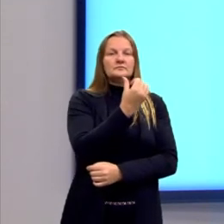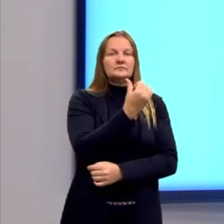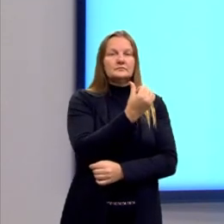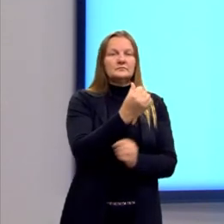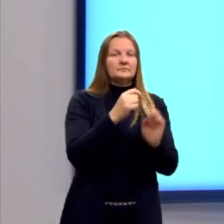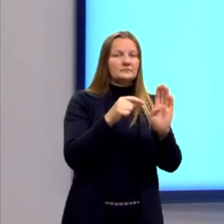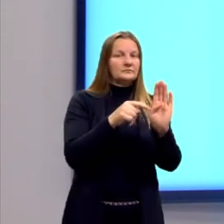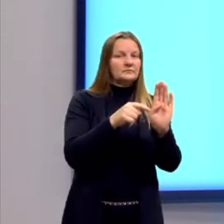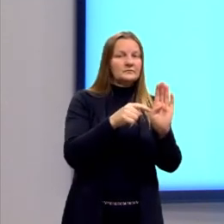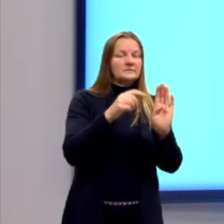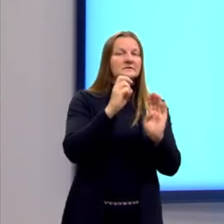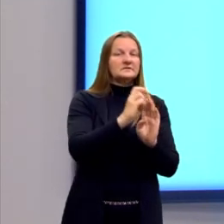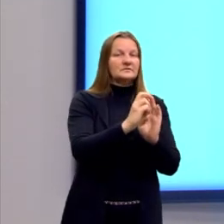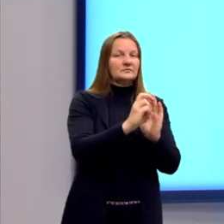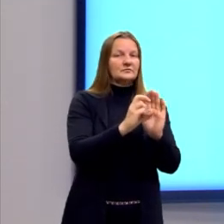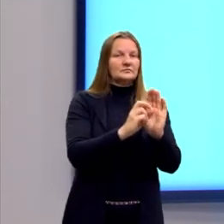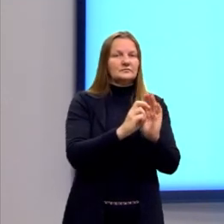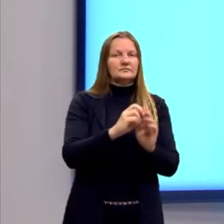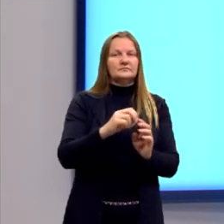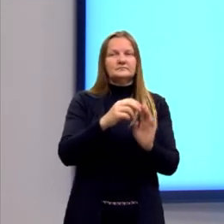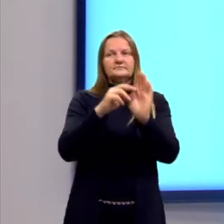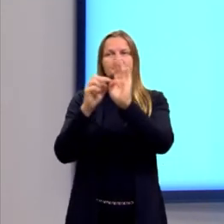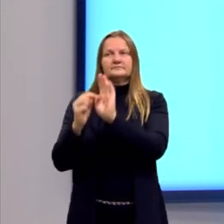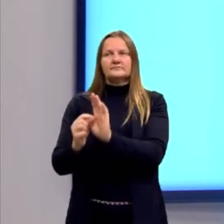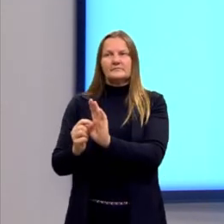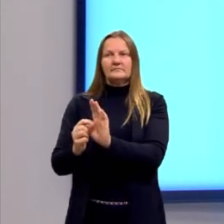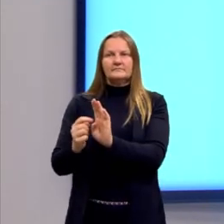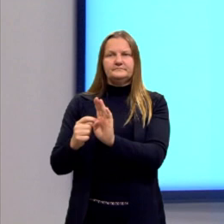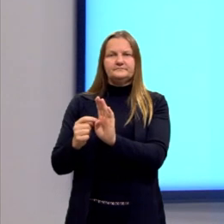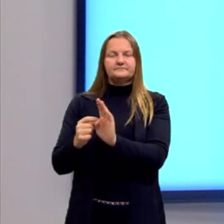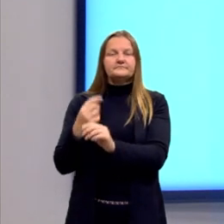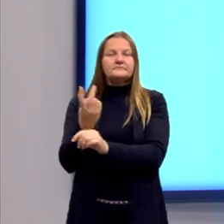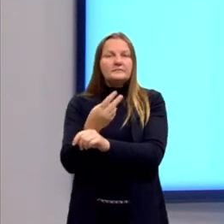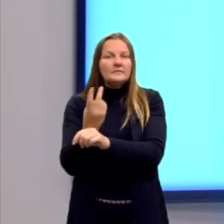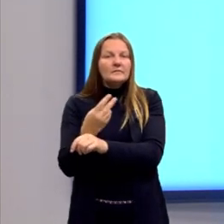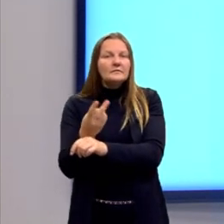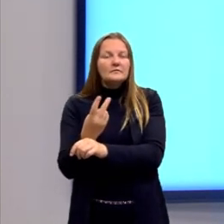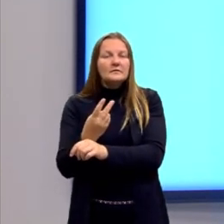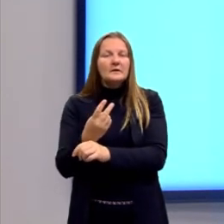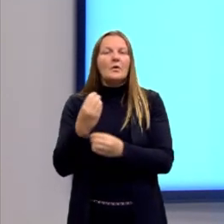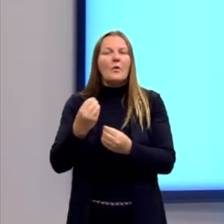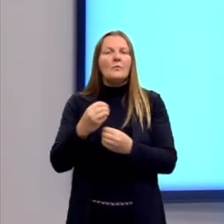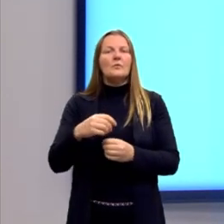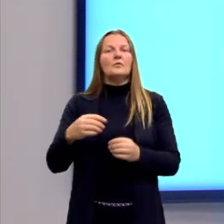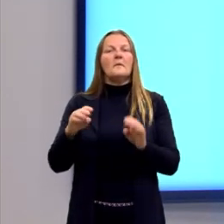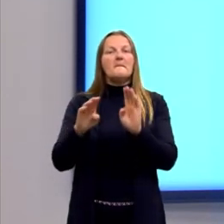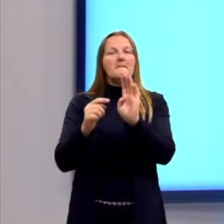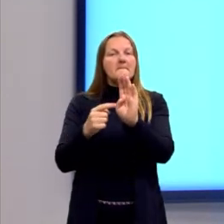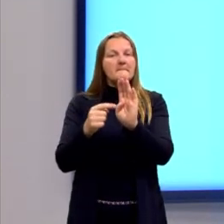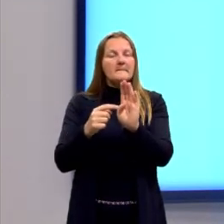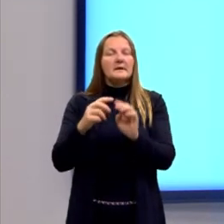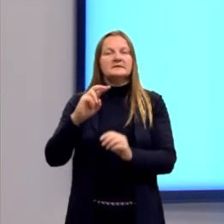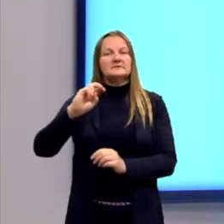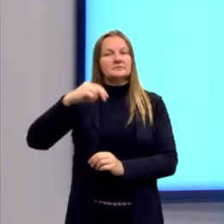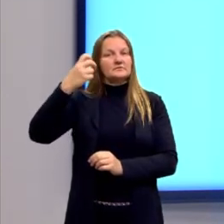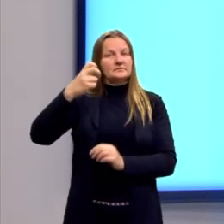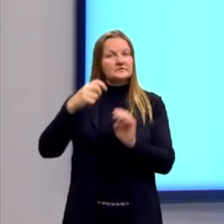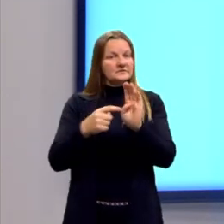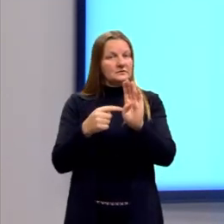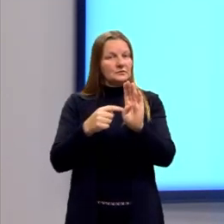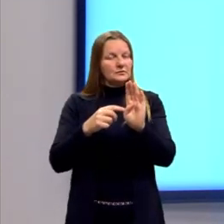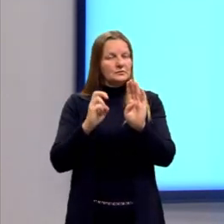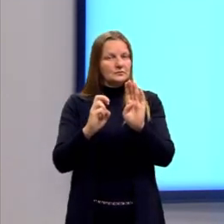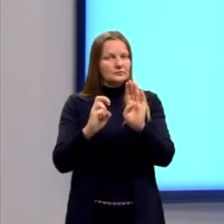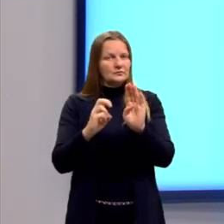temos ele é base cinco então no segundo lado da Igualdade Nós buscamos também chegar em uma potência de base